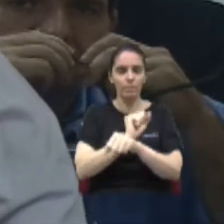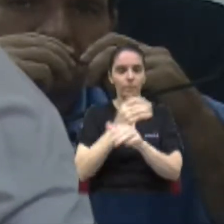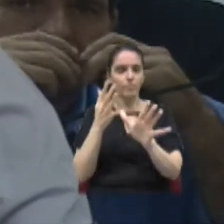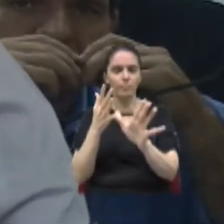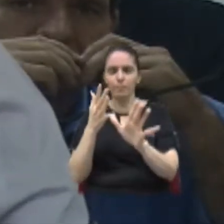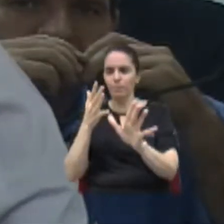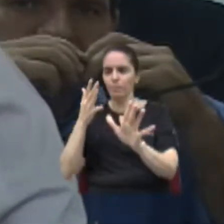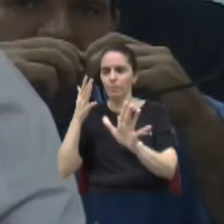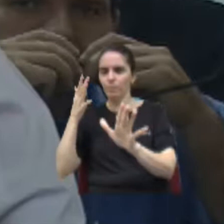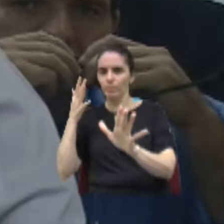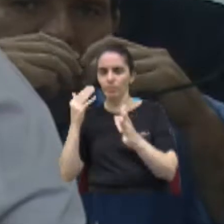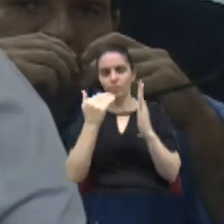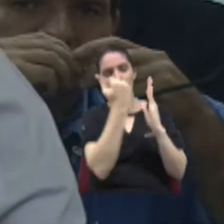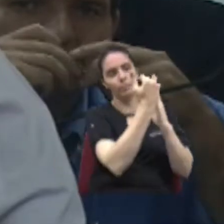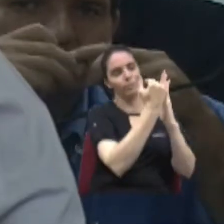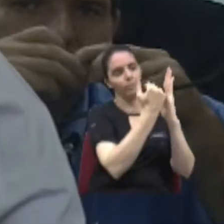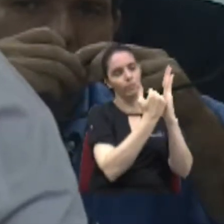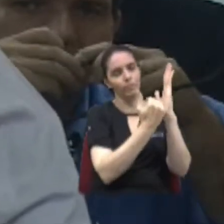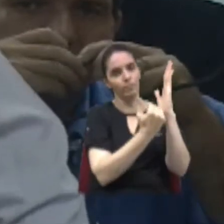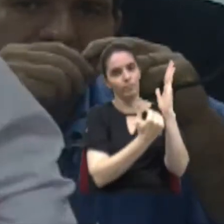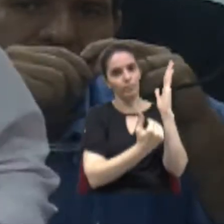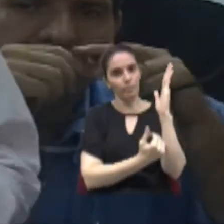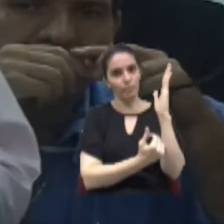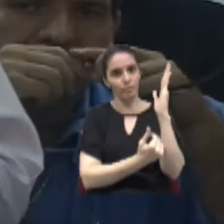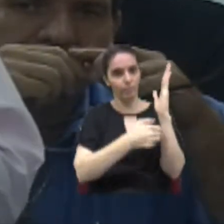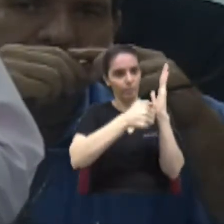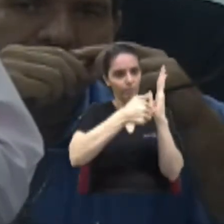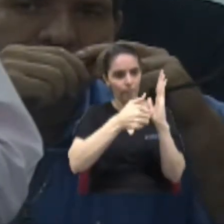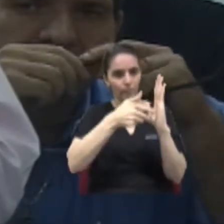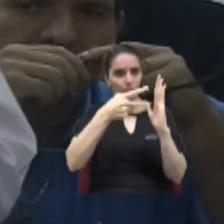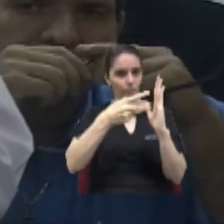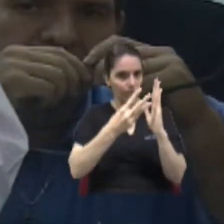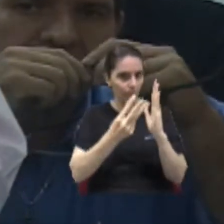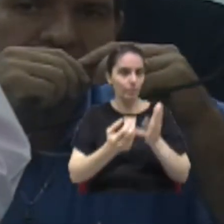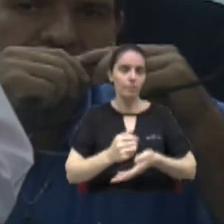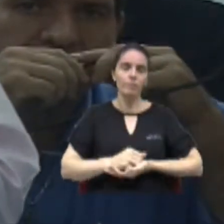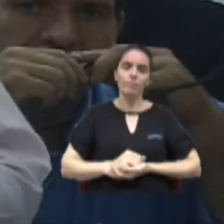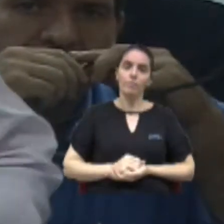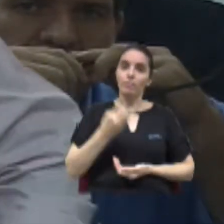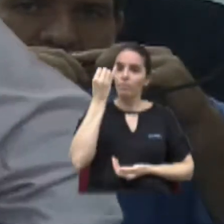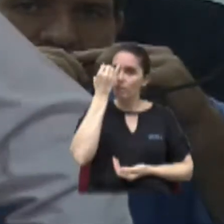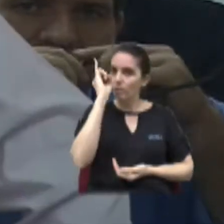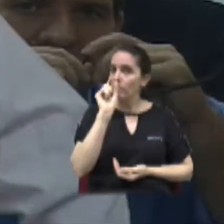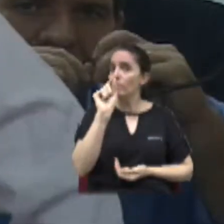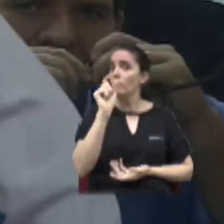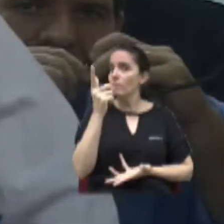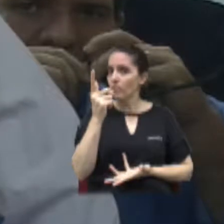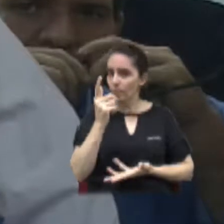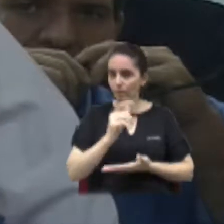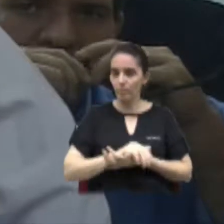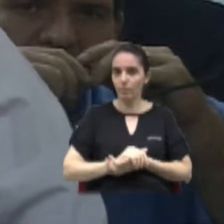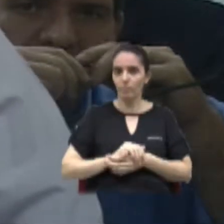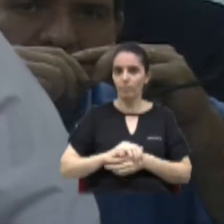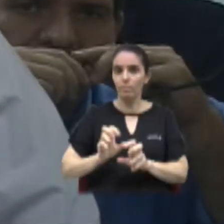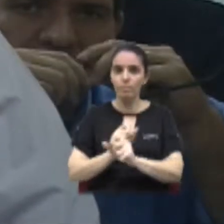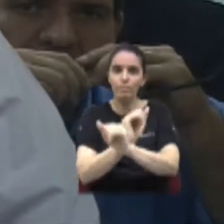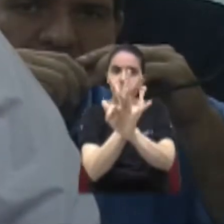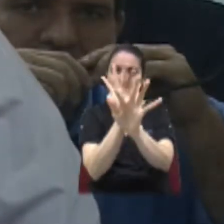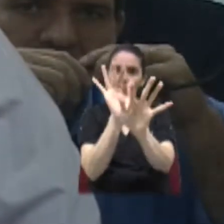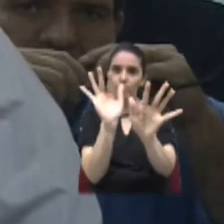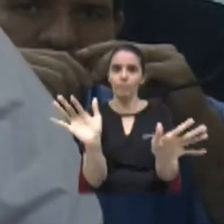é deixar uma coisa mais transparente e o direito adquirido de quem já está no programa há anos e fala que nunca é